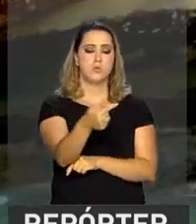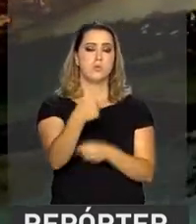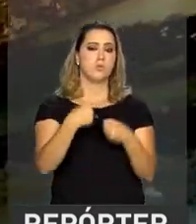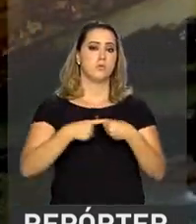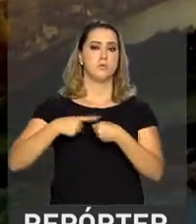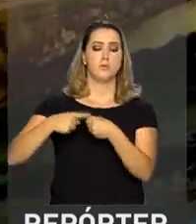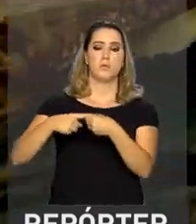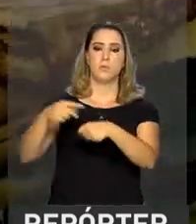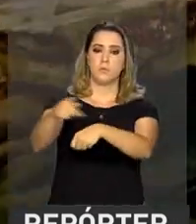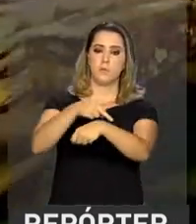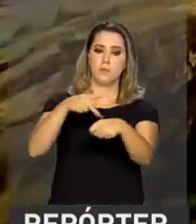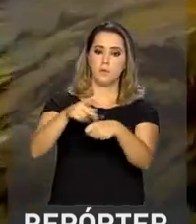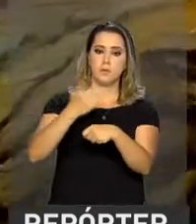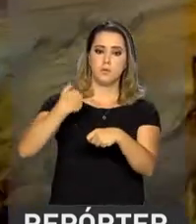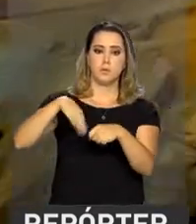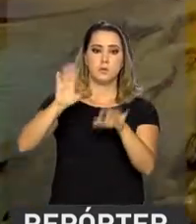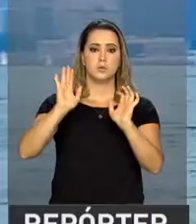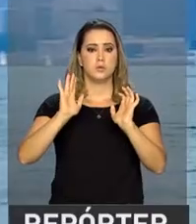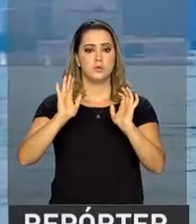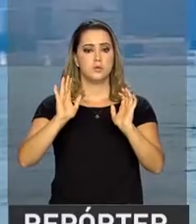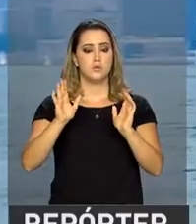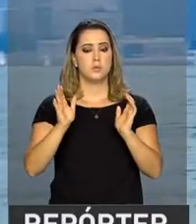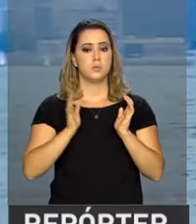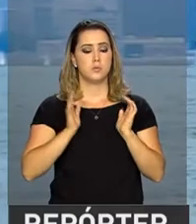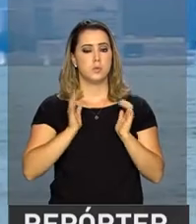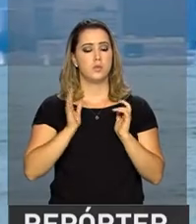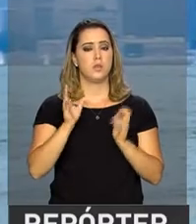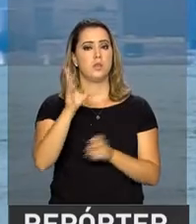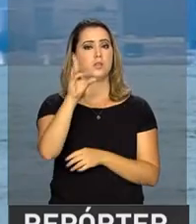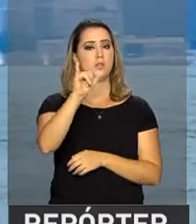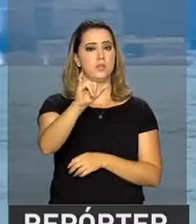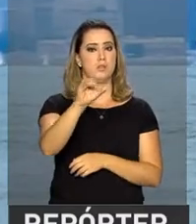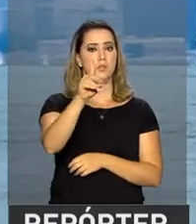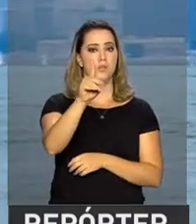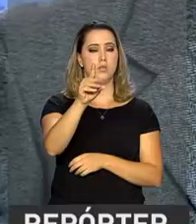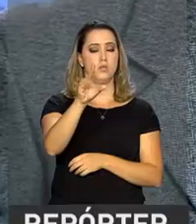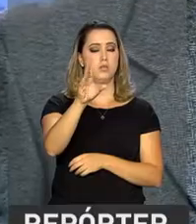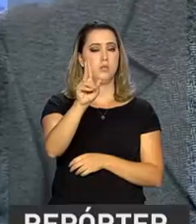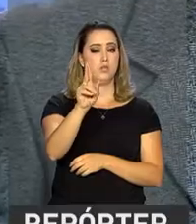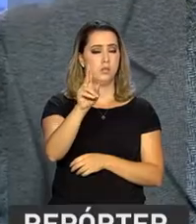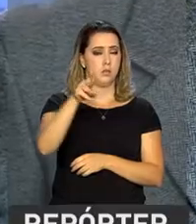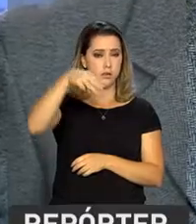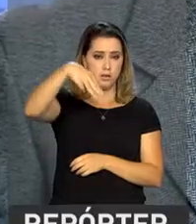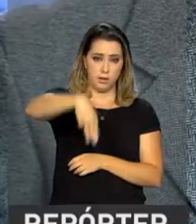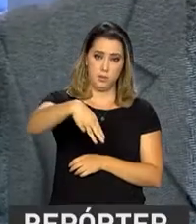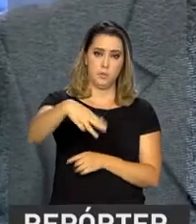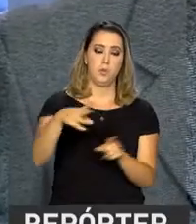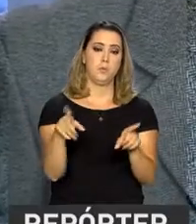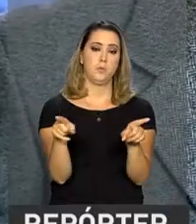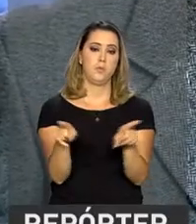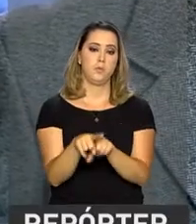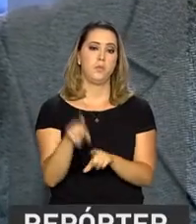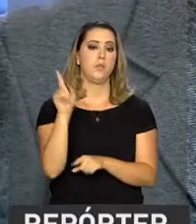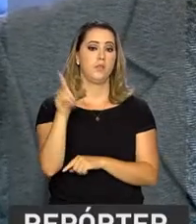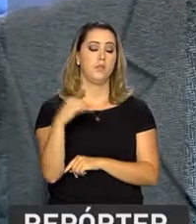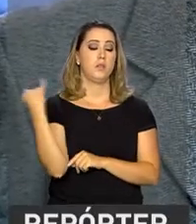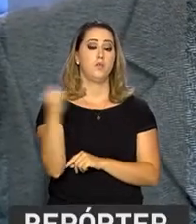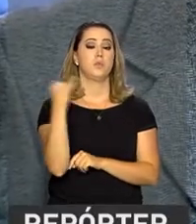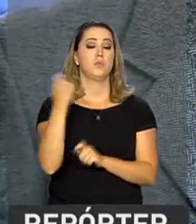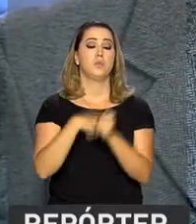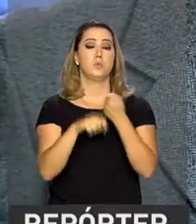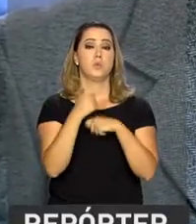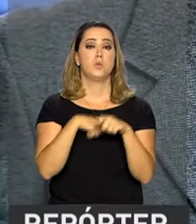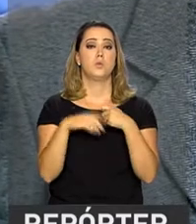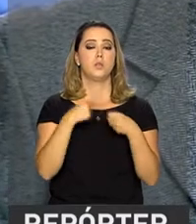do país com alto índice de desenvolvimento municipal sebrae é muito importante para a economia da cidade que movimenta